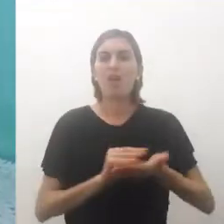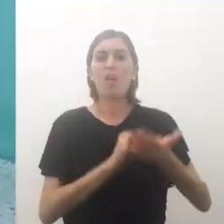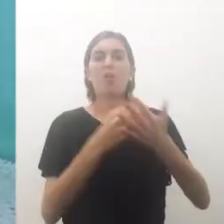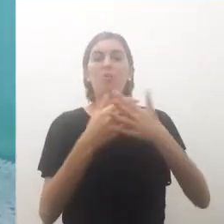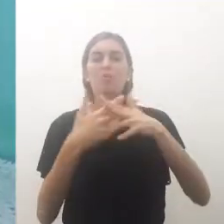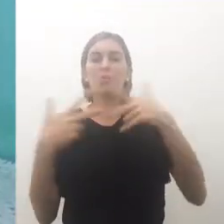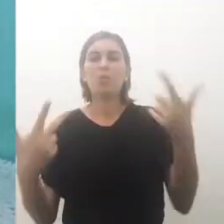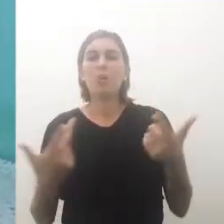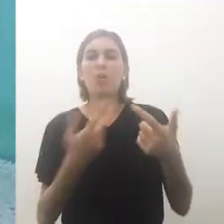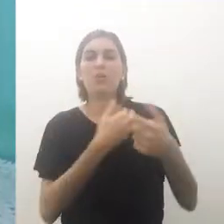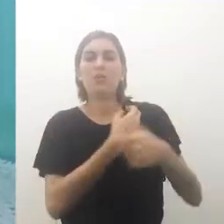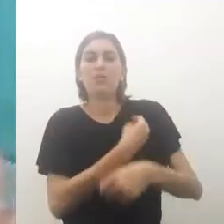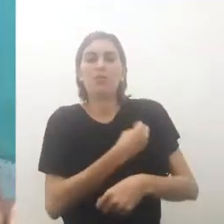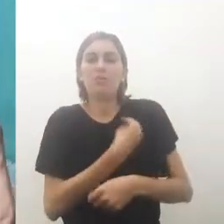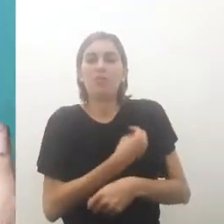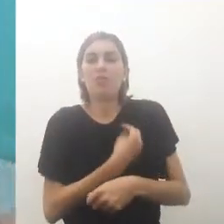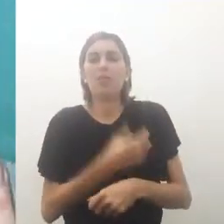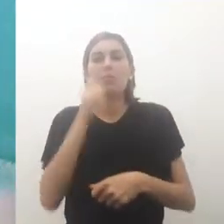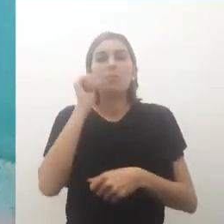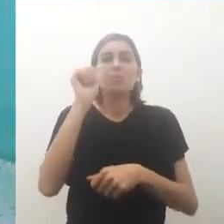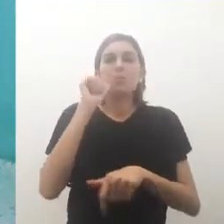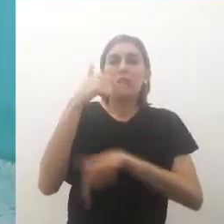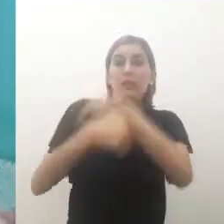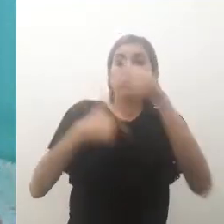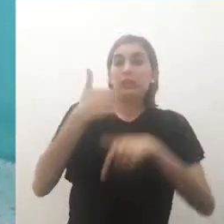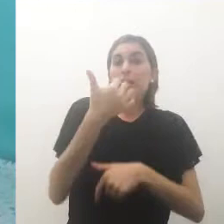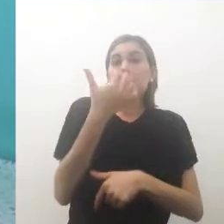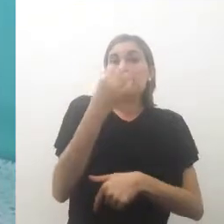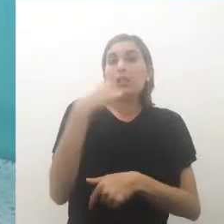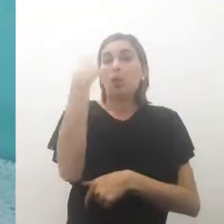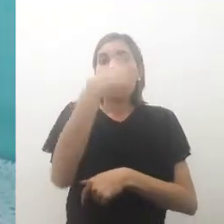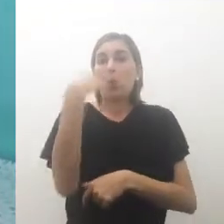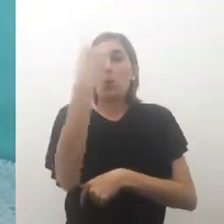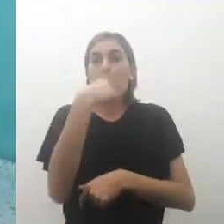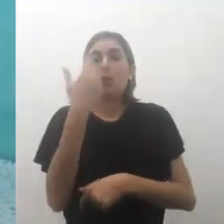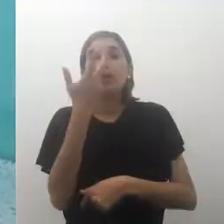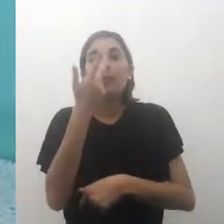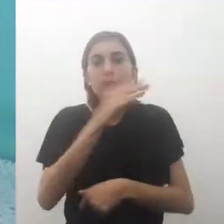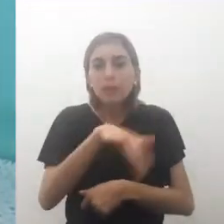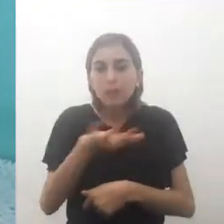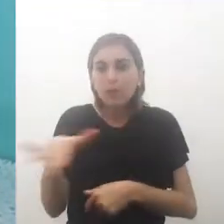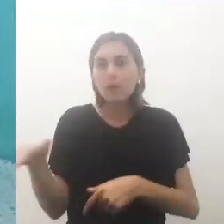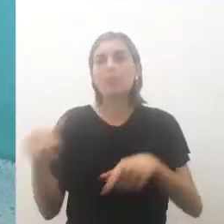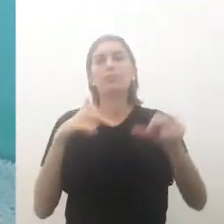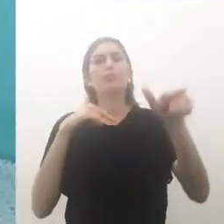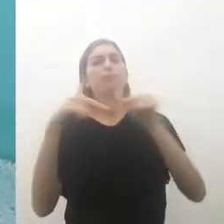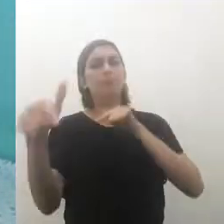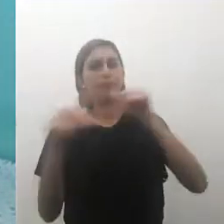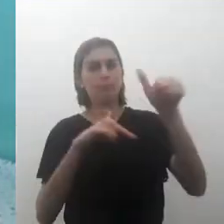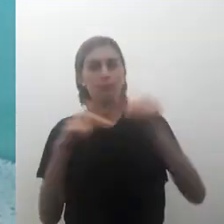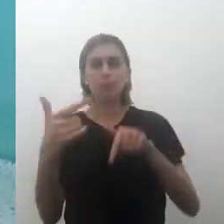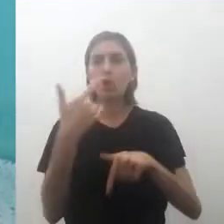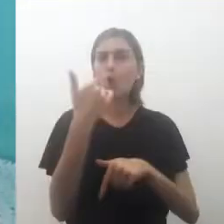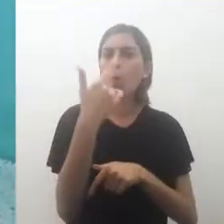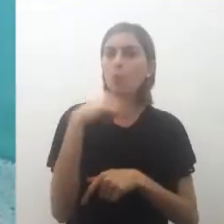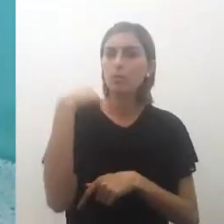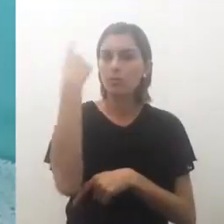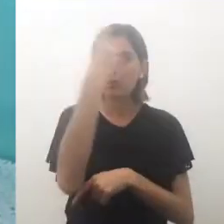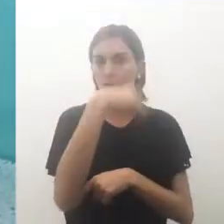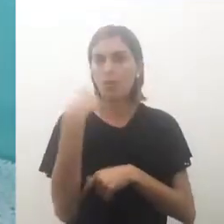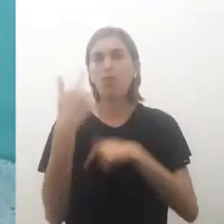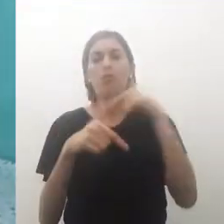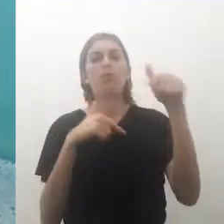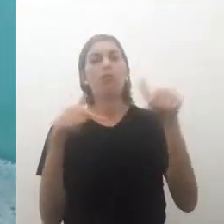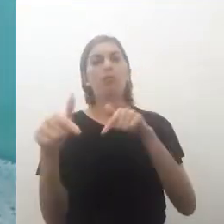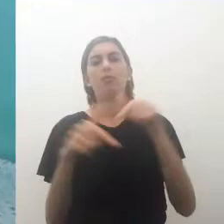da qualidade de vida. Chegou a um tempo em que mulheres trabalhavam 16 horas por dia, enquanto crianças trabalhavam até 12